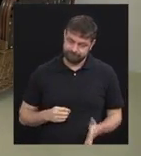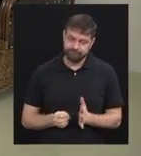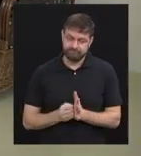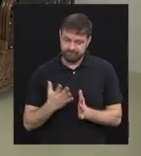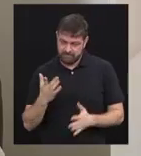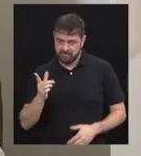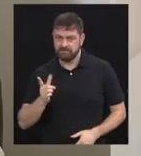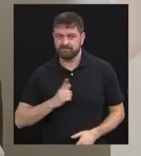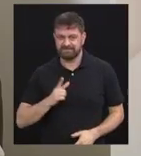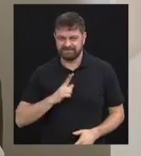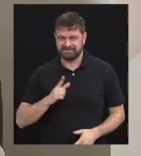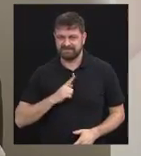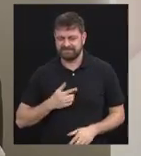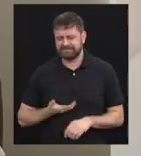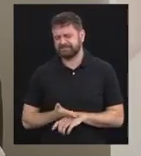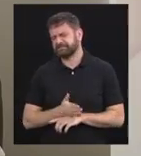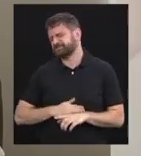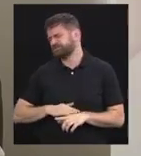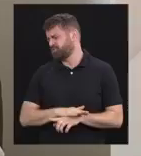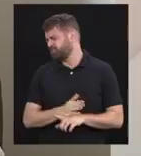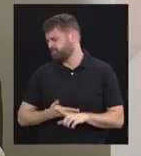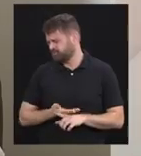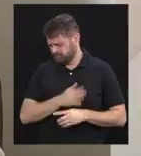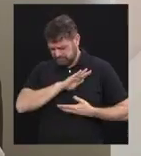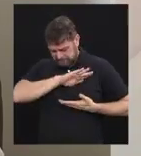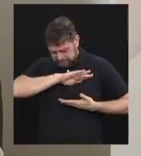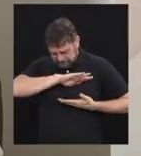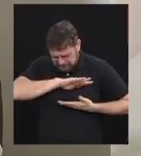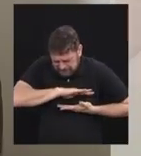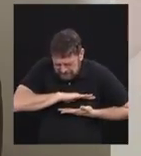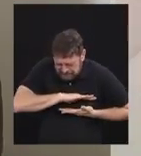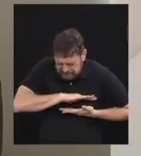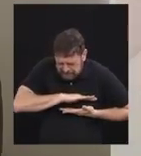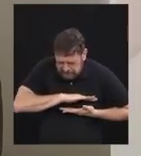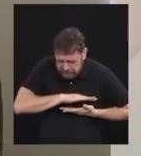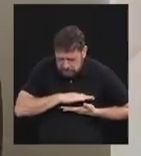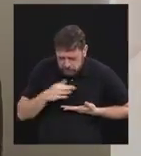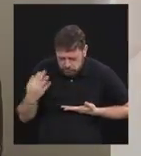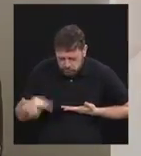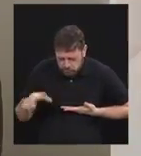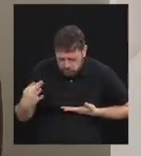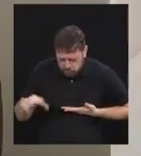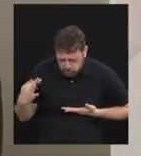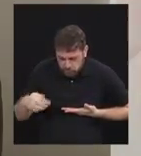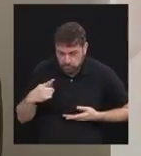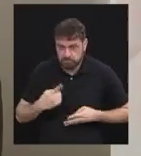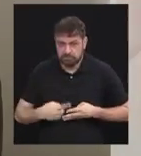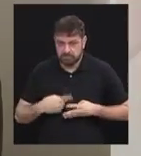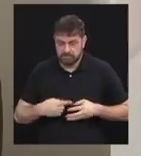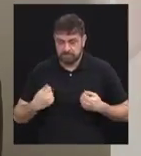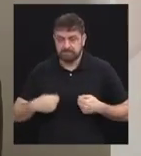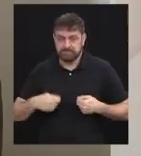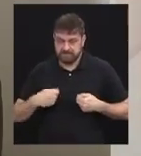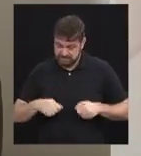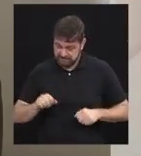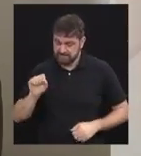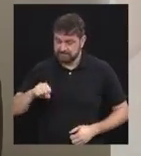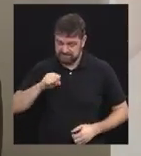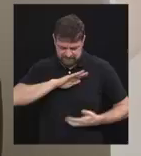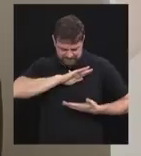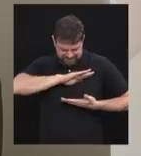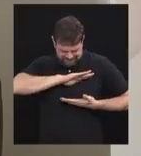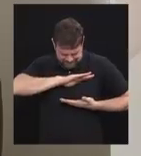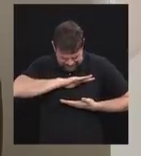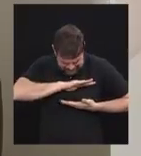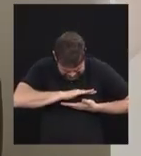é bastante descômodo, né, a mamografia, exatamente porque você tem que apertar para